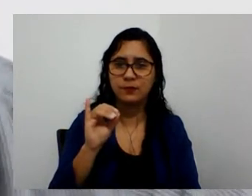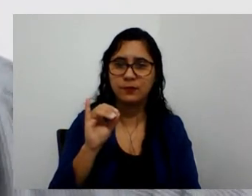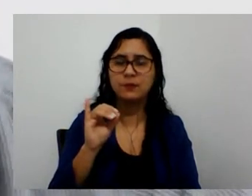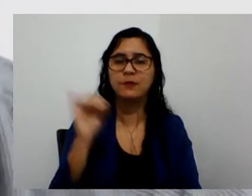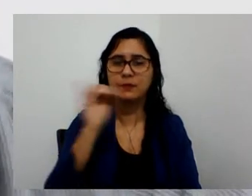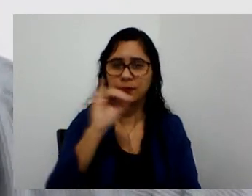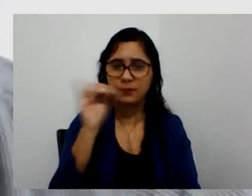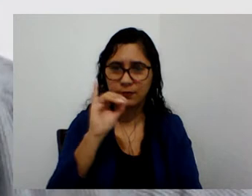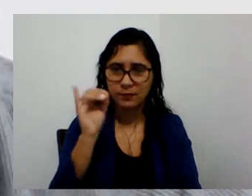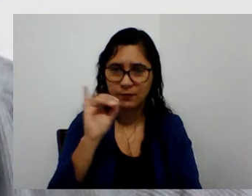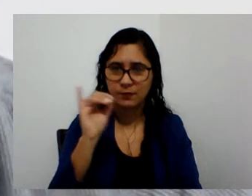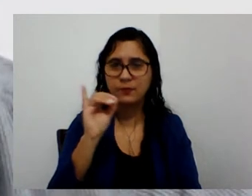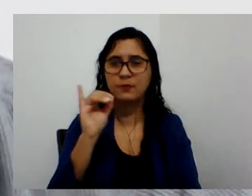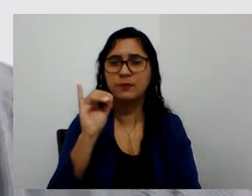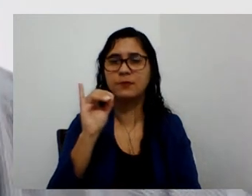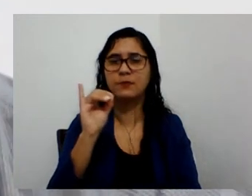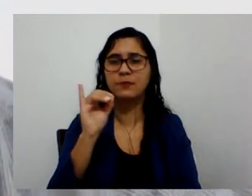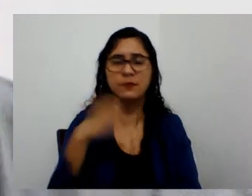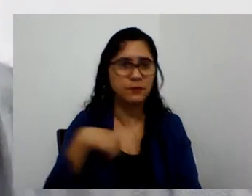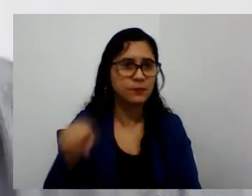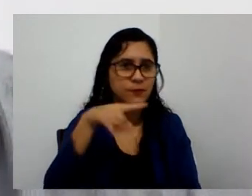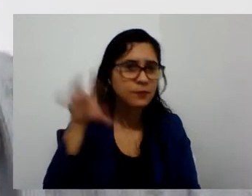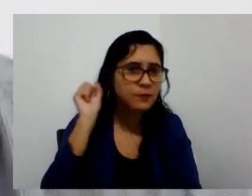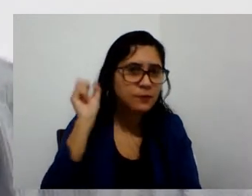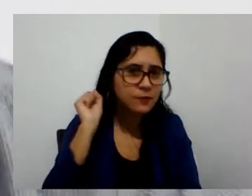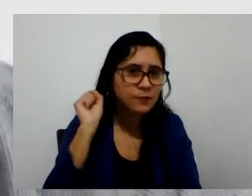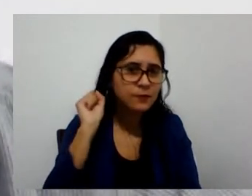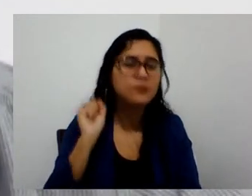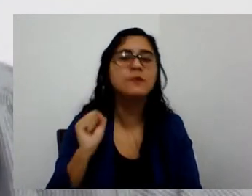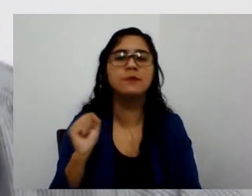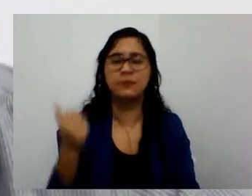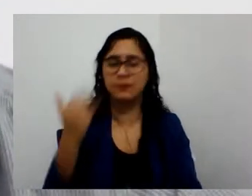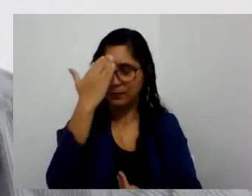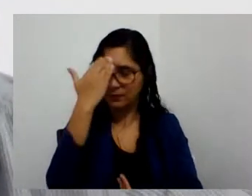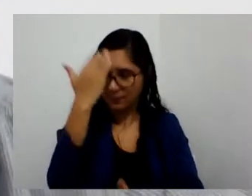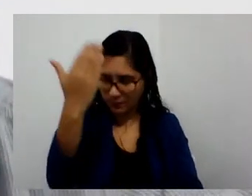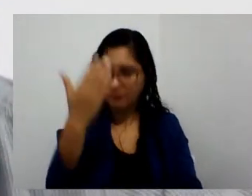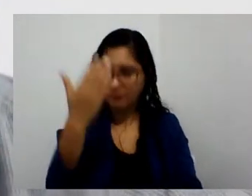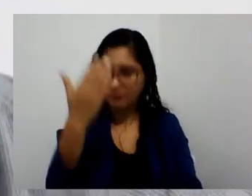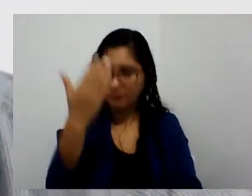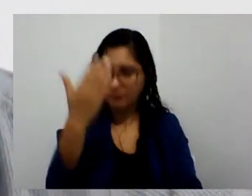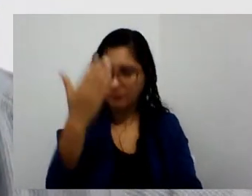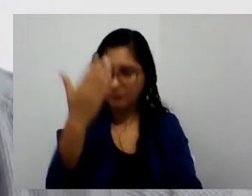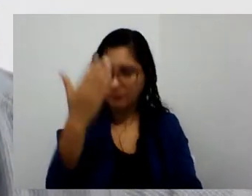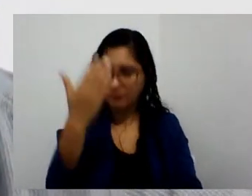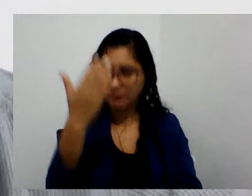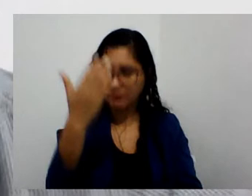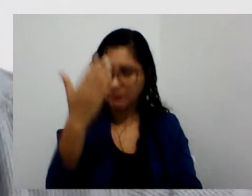Olá, todos estão me ouvindo? Obrigado pela palavra. Sou Celso